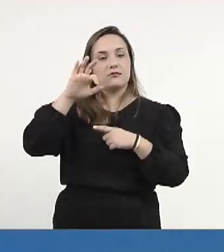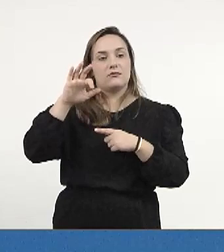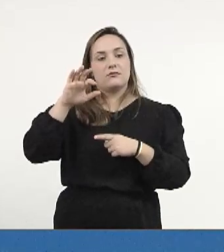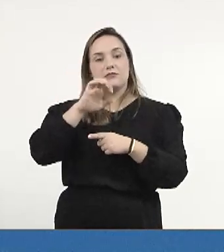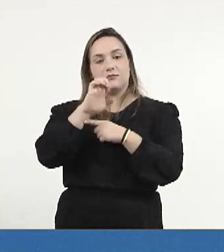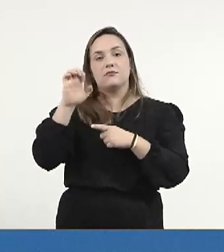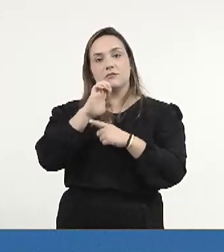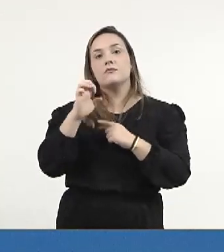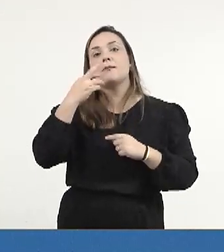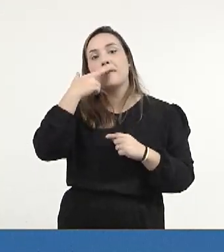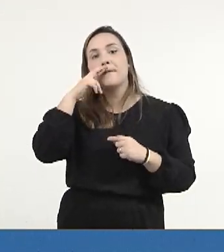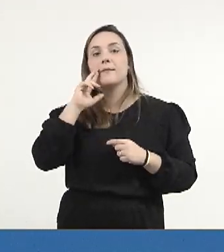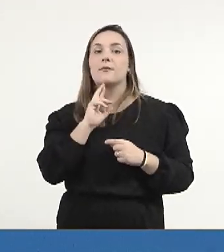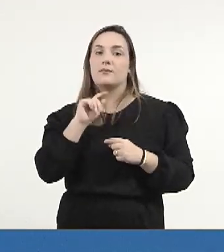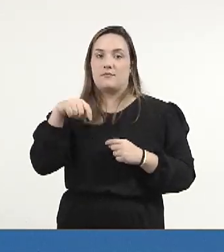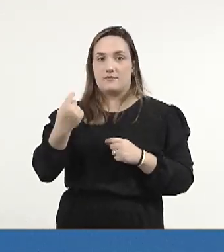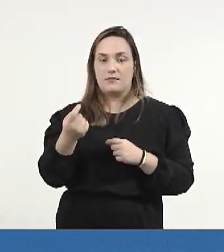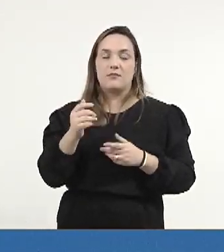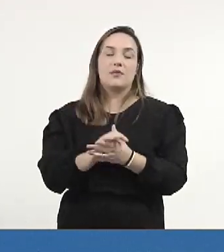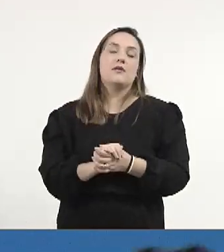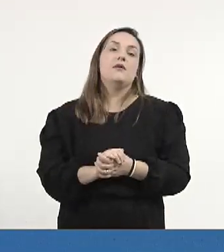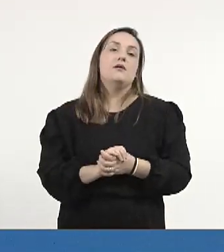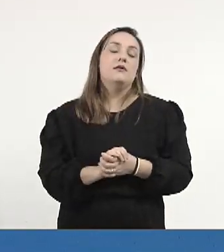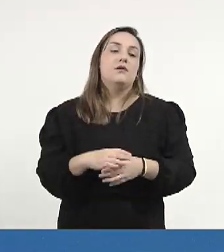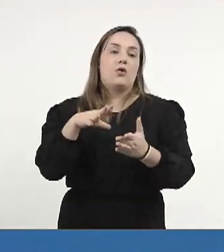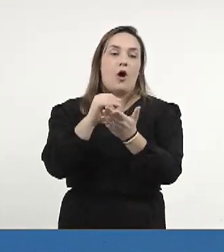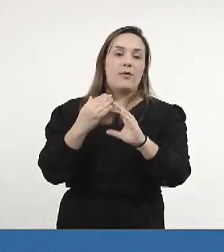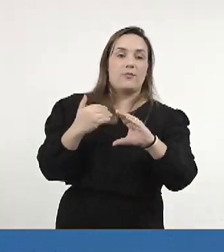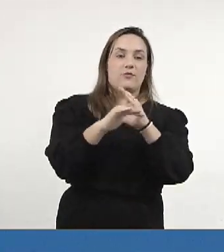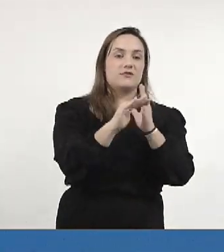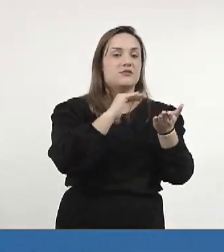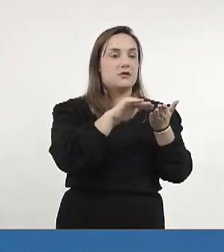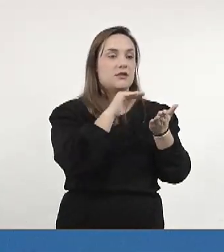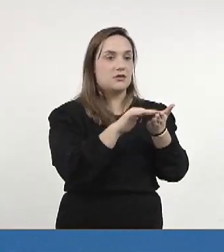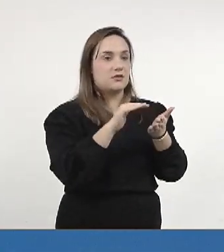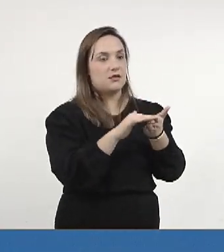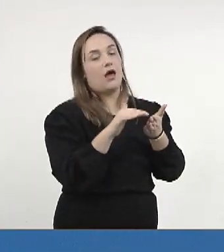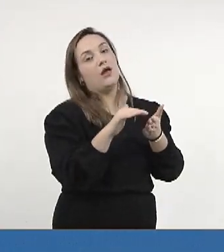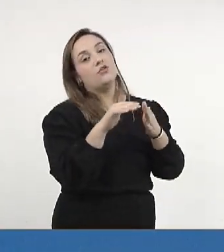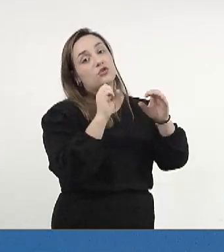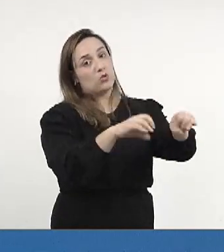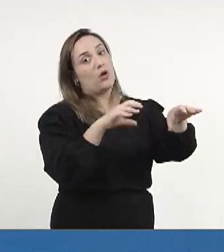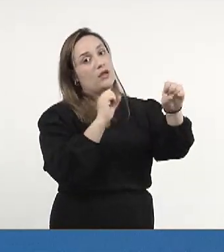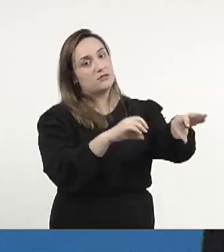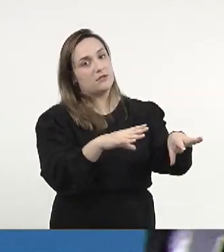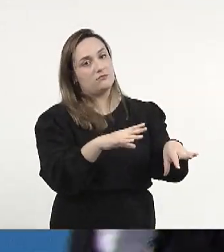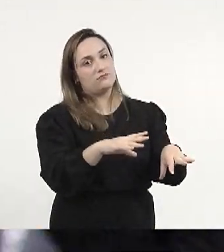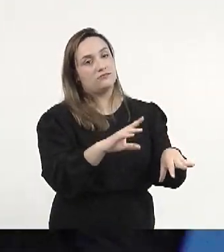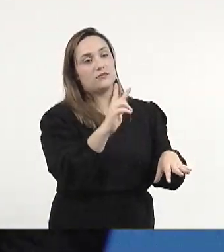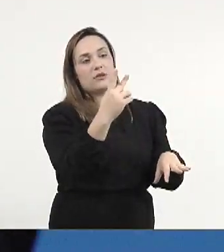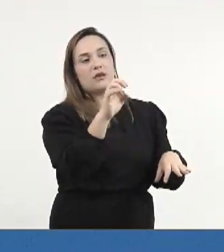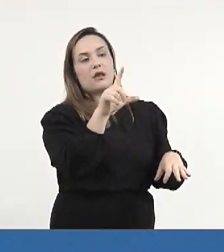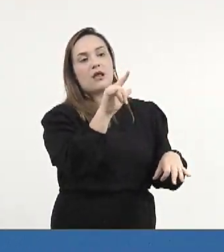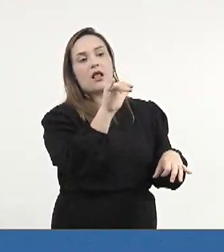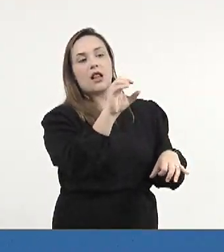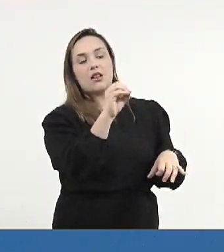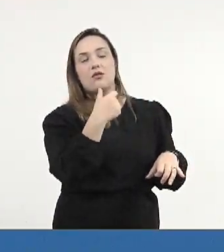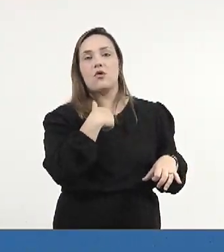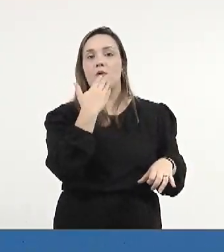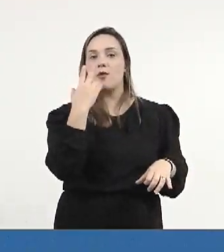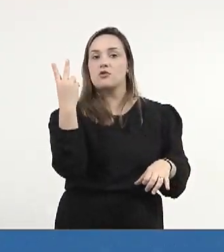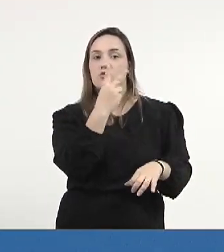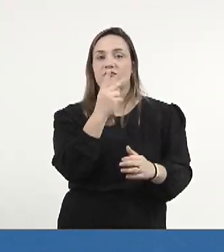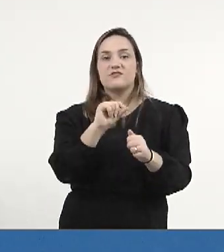Eduardo Correa Riddle, com cópia ao secretário de Estado de Educação Hélio Queiroz, solicitando a realização de estudo